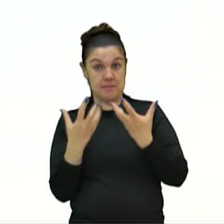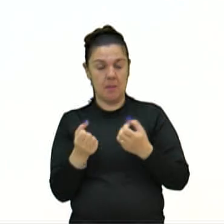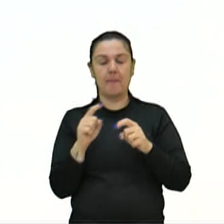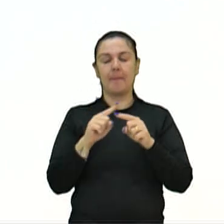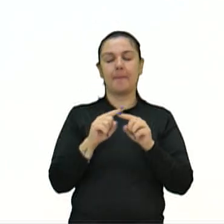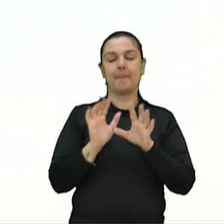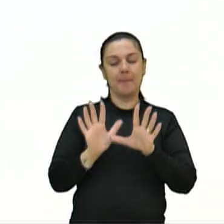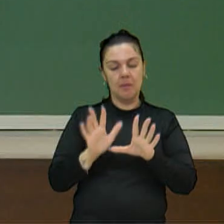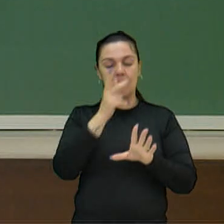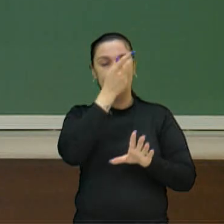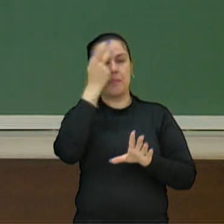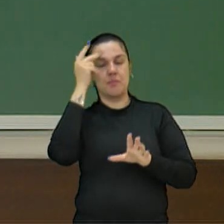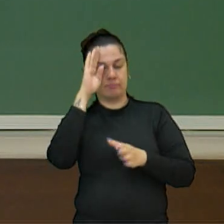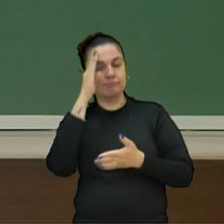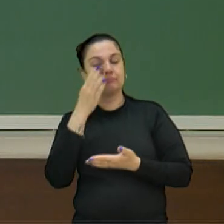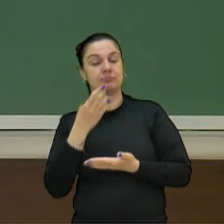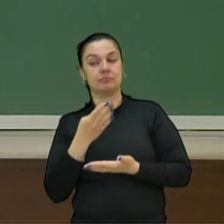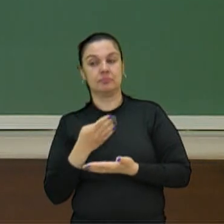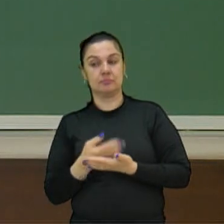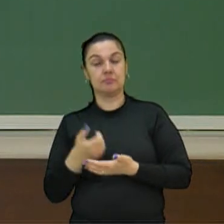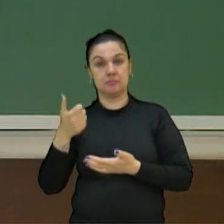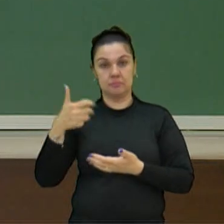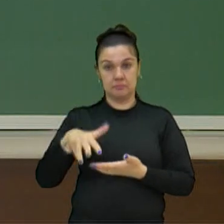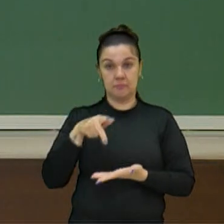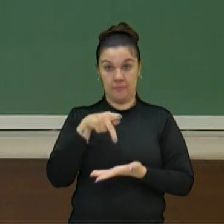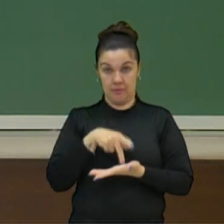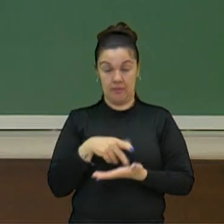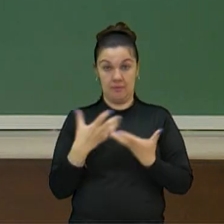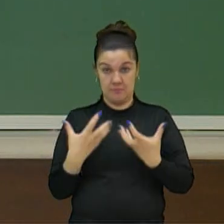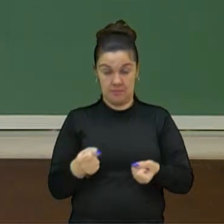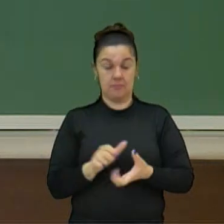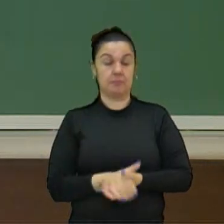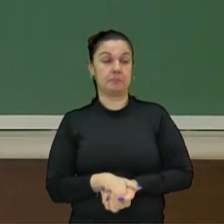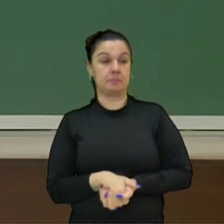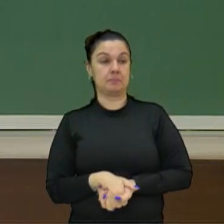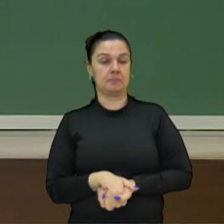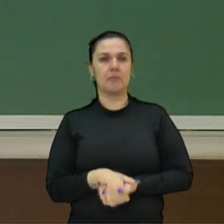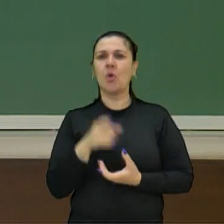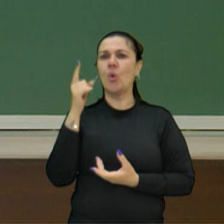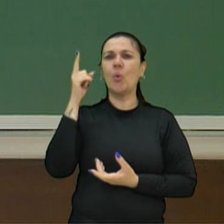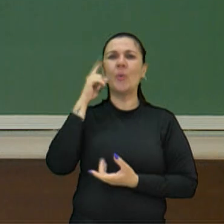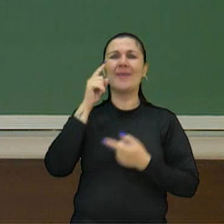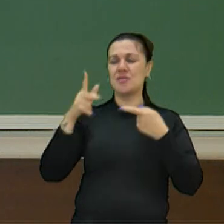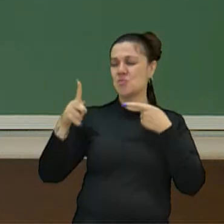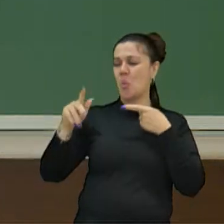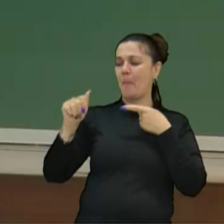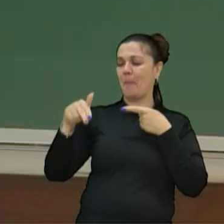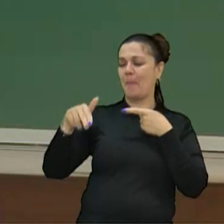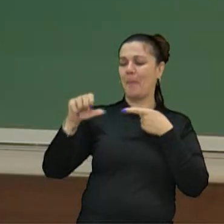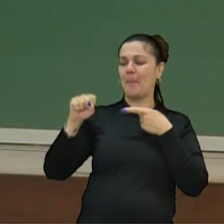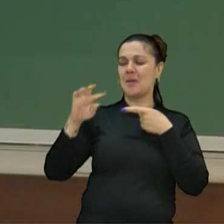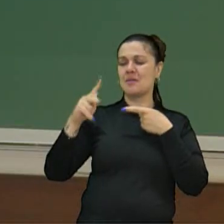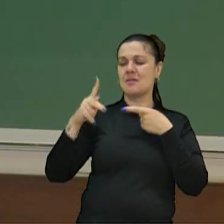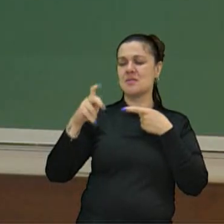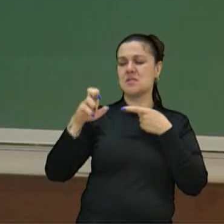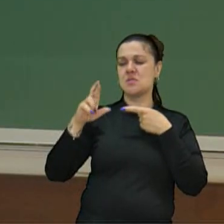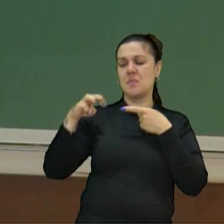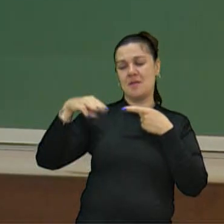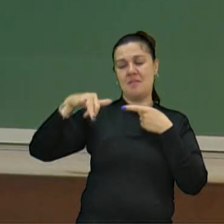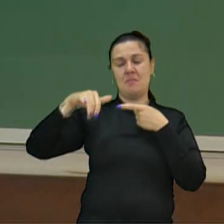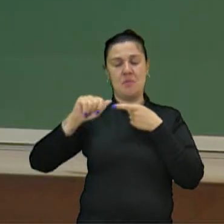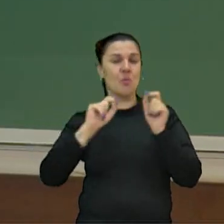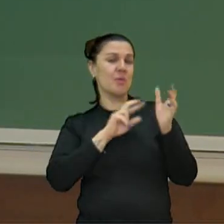aceita, mas ainda tem cientistas que acreditam e defendem essa teoria, ok? O que a panspermia diz? Ela diz que